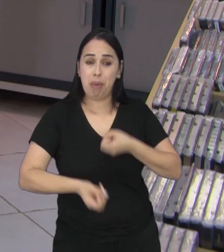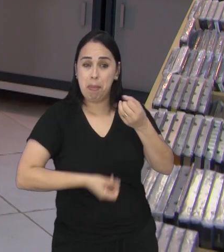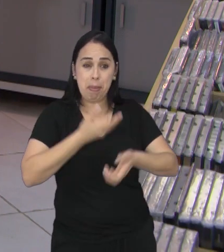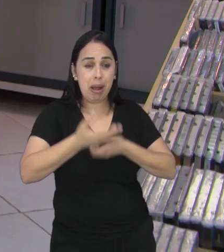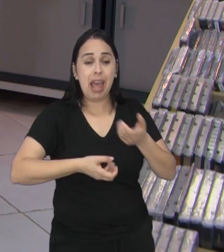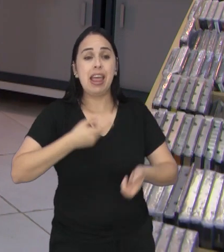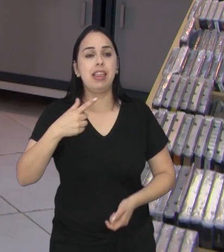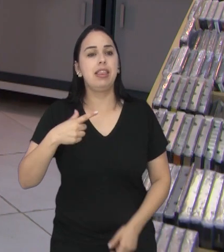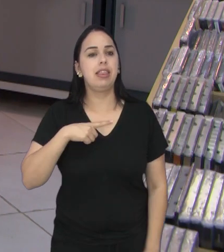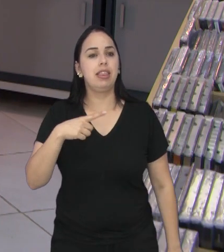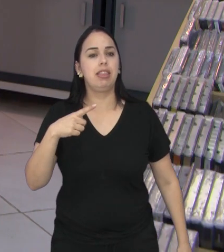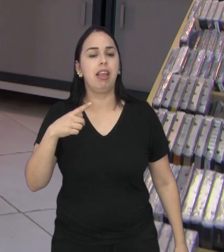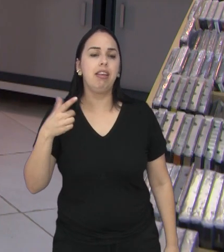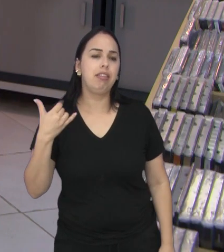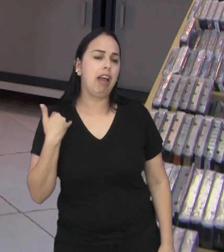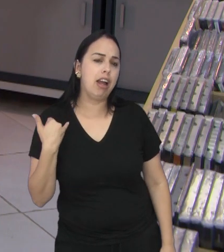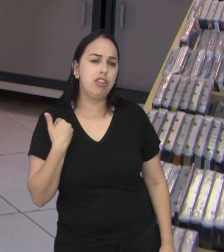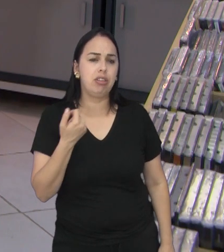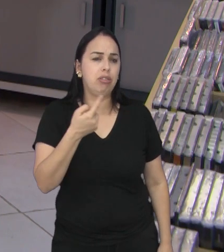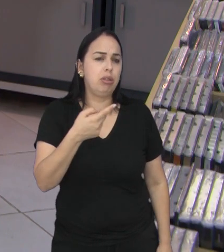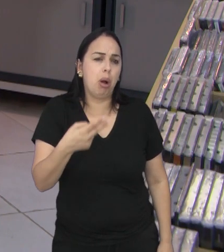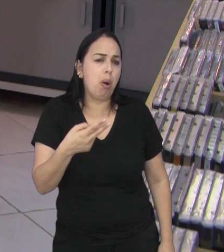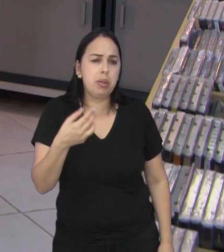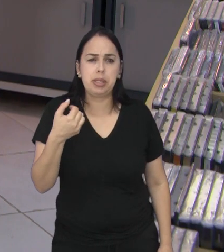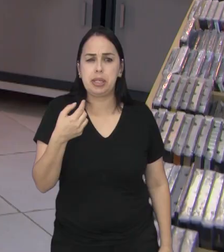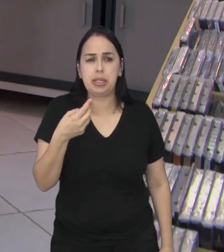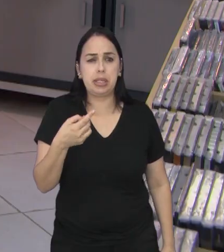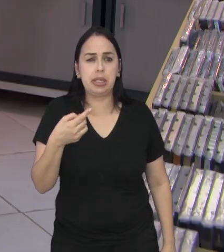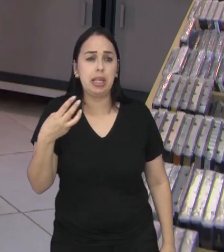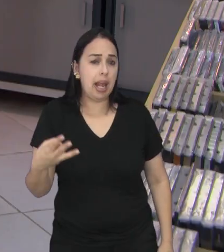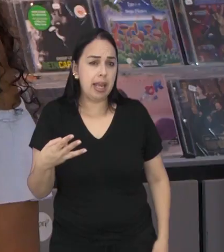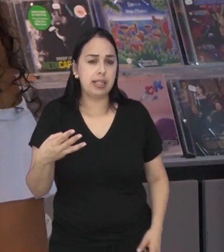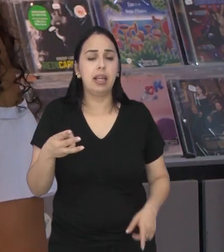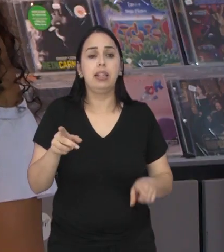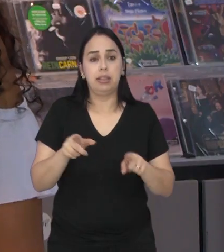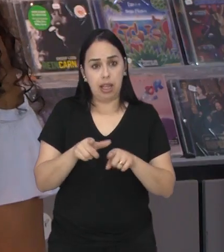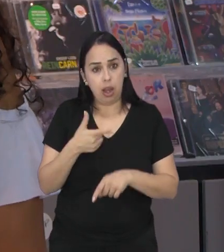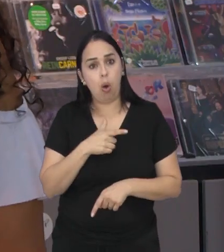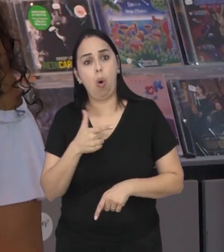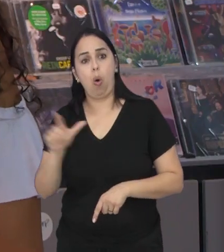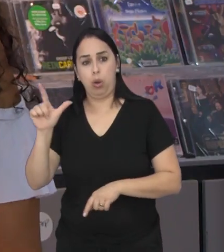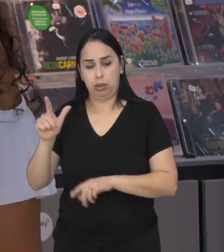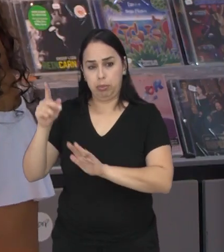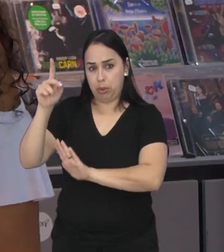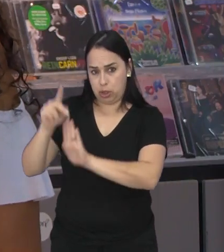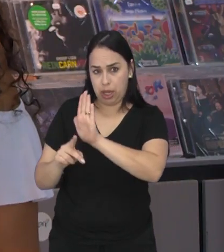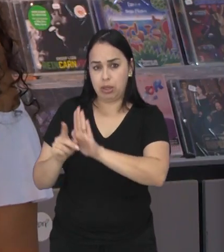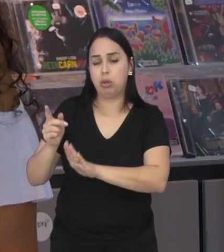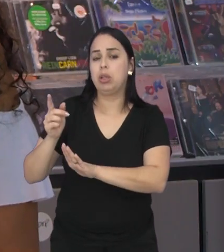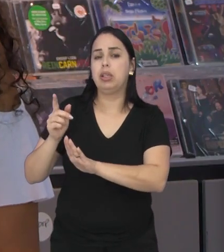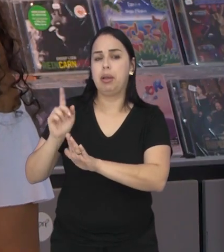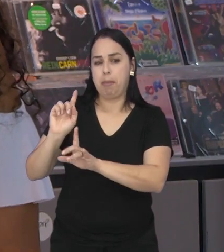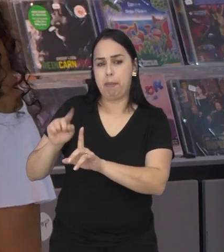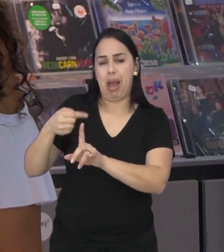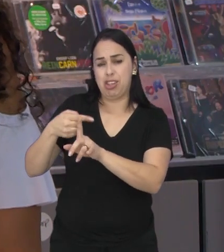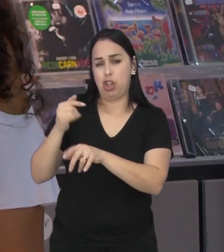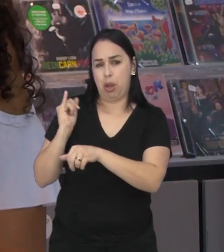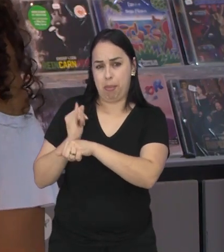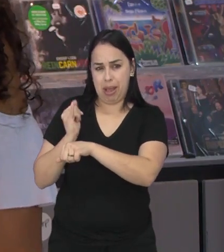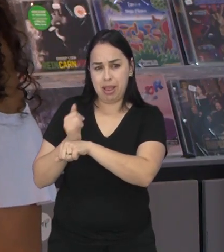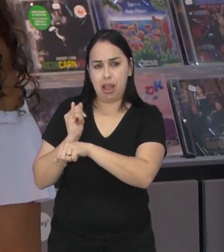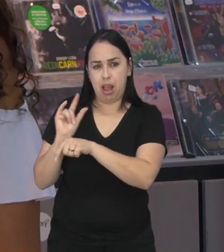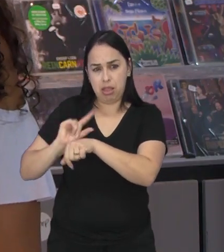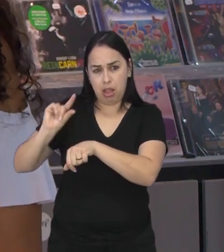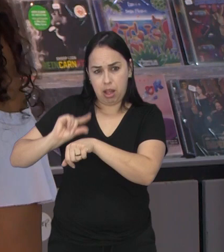12, 13 anos de idade e tal. E aí tem, assim, vários outros, não só documentários, mas outros projetos que a gente faz